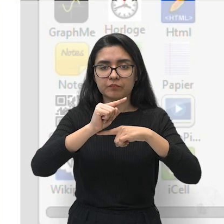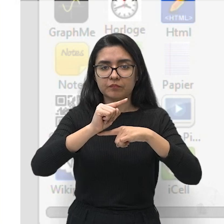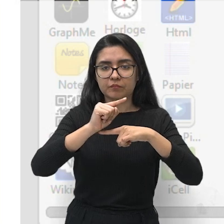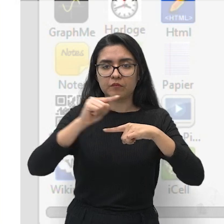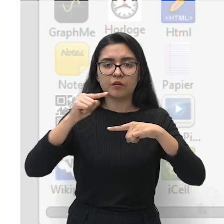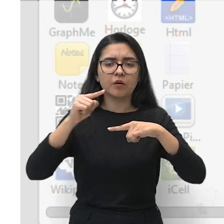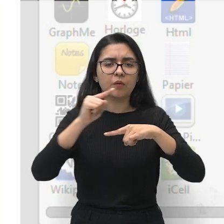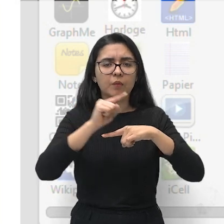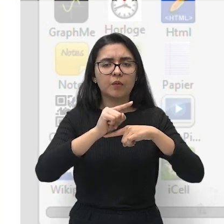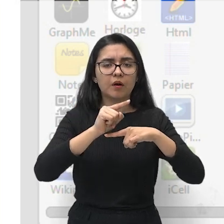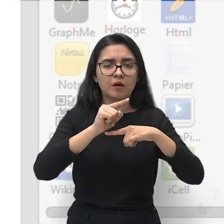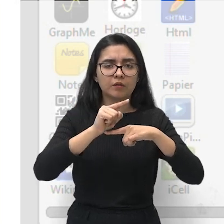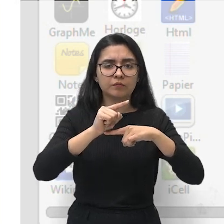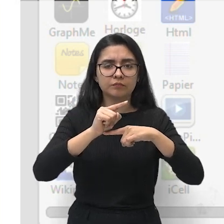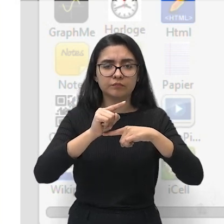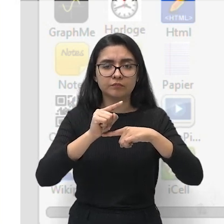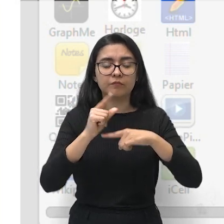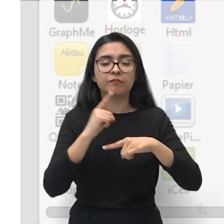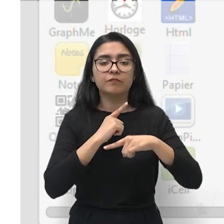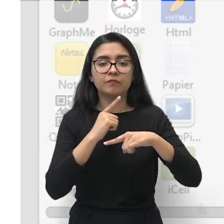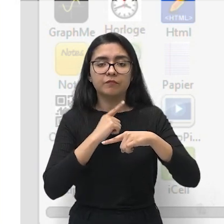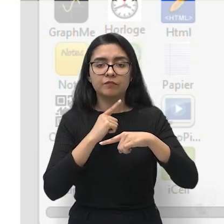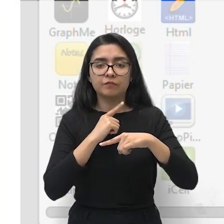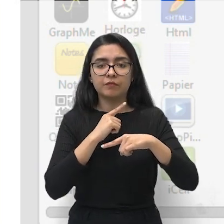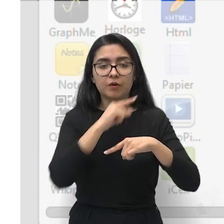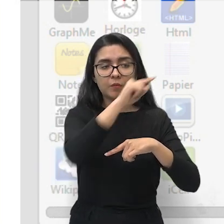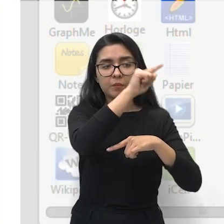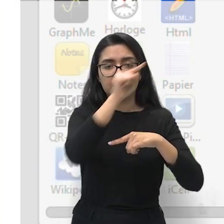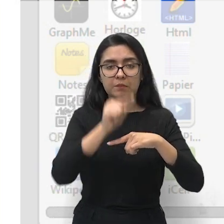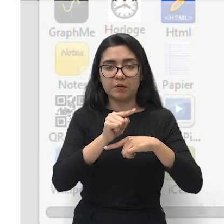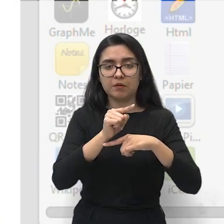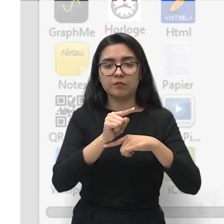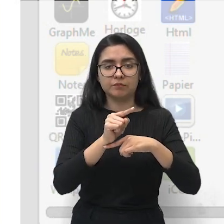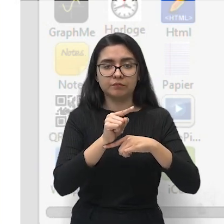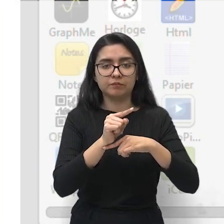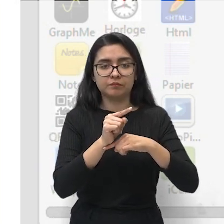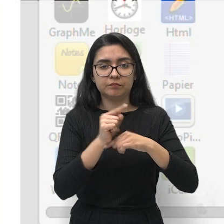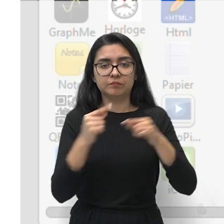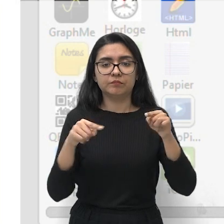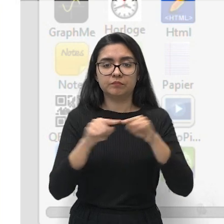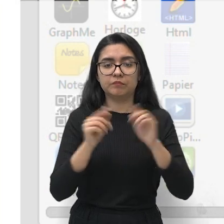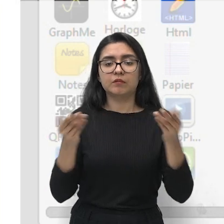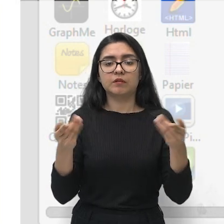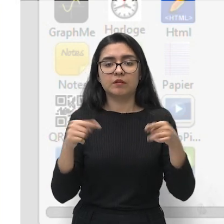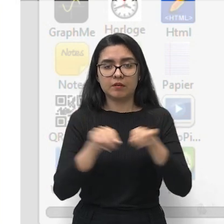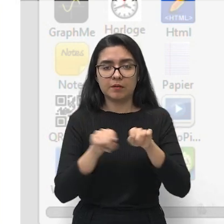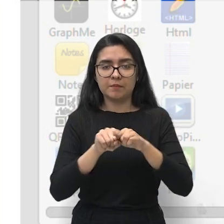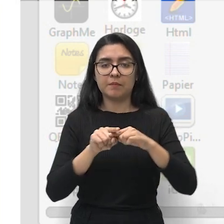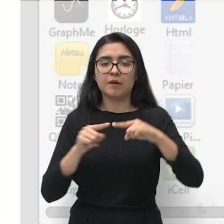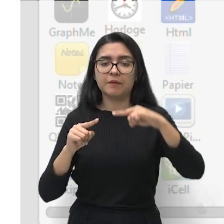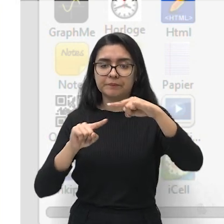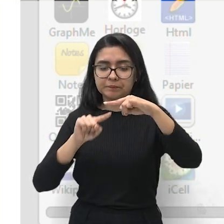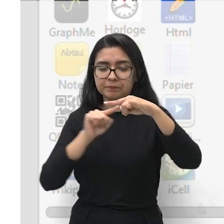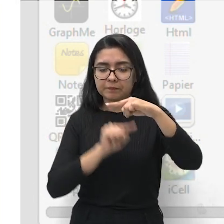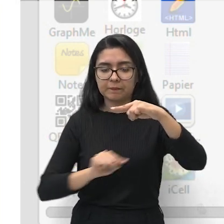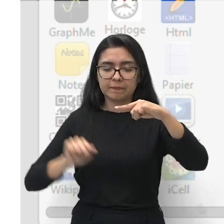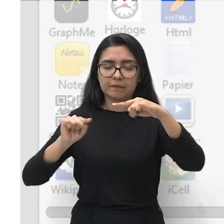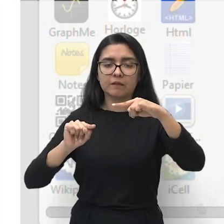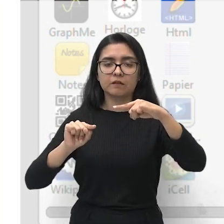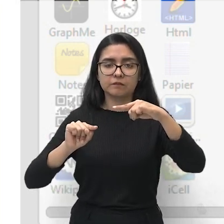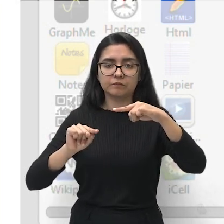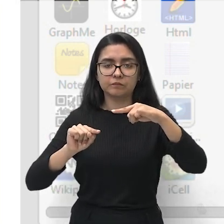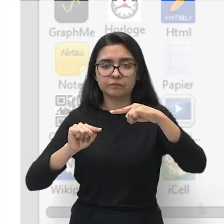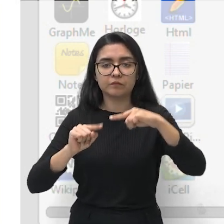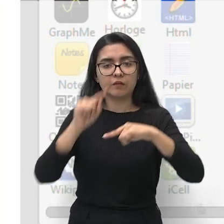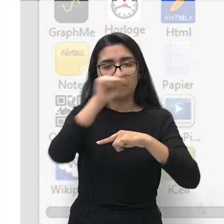vai cruzar com o primeiro arco construído, tanto no, na parte superior como na parte inferior ao